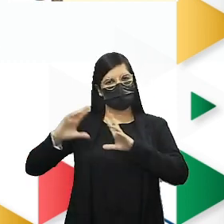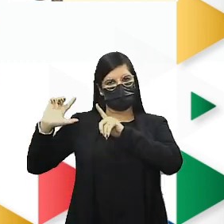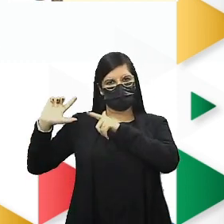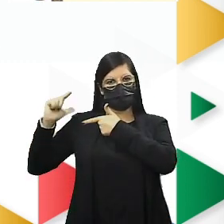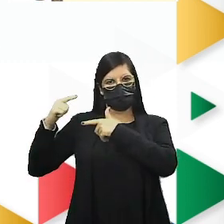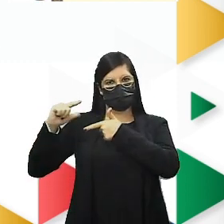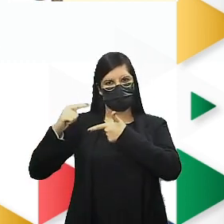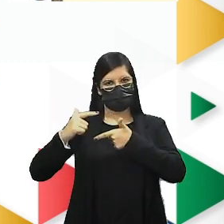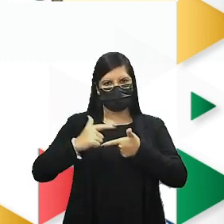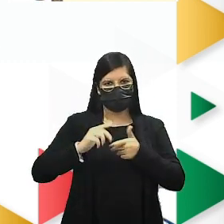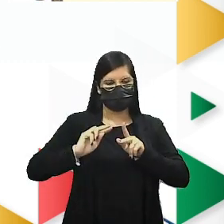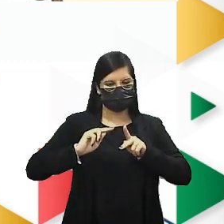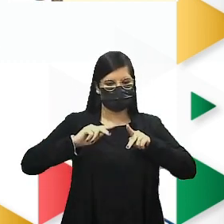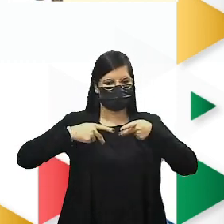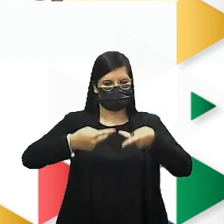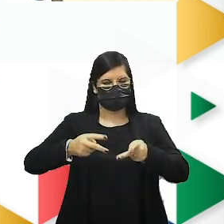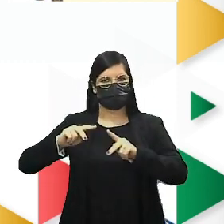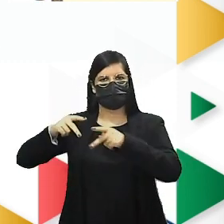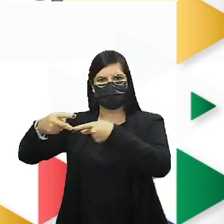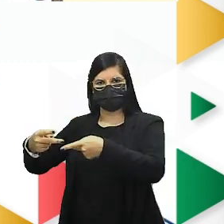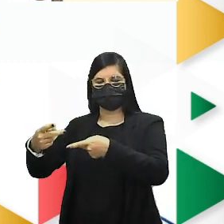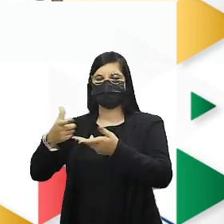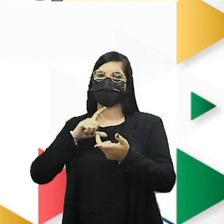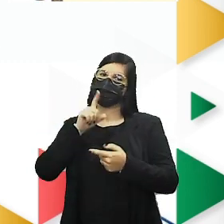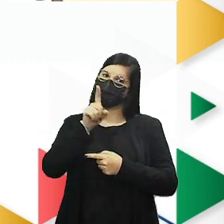uma geração para outras, né? Então, assim,